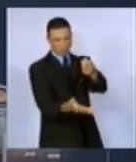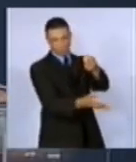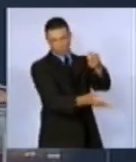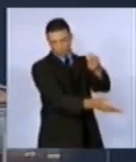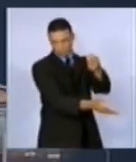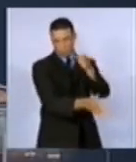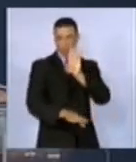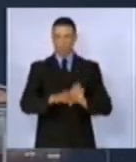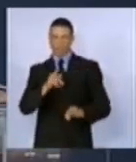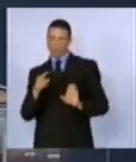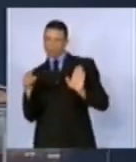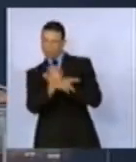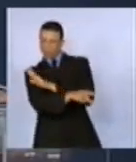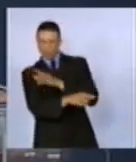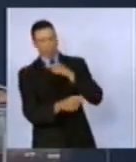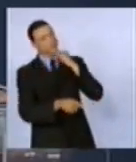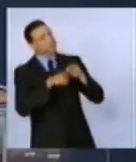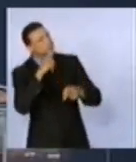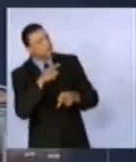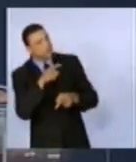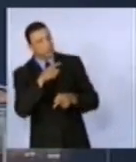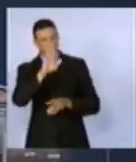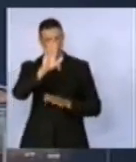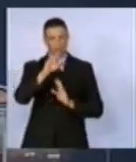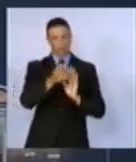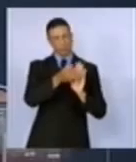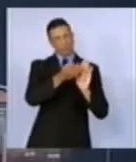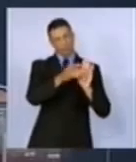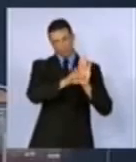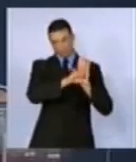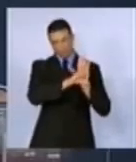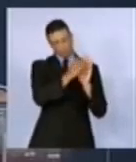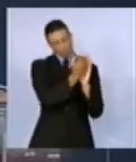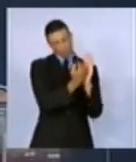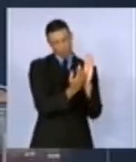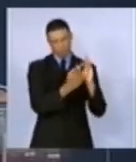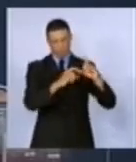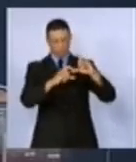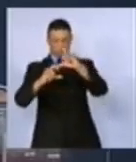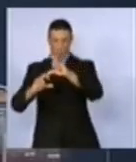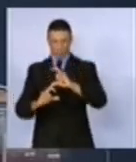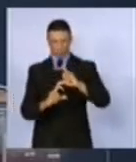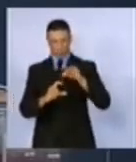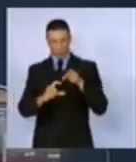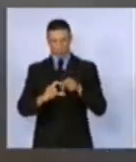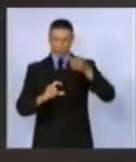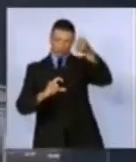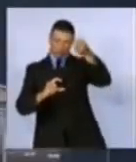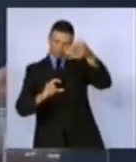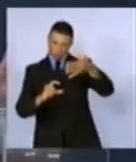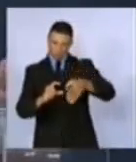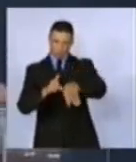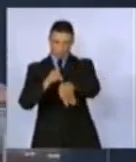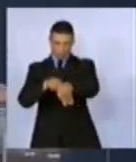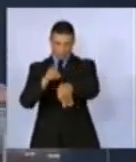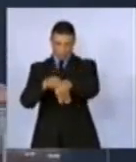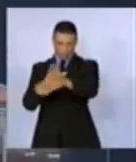um questionamento e esse parágrafo que dizia a respeito dos prazos ele foi eh